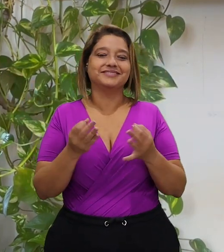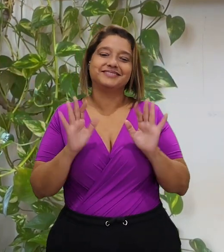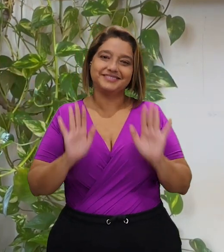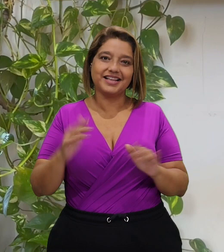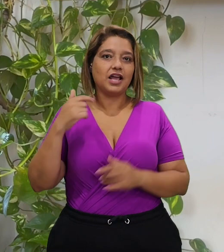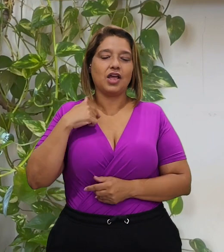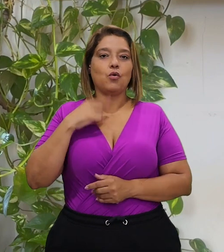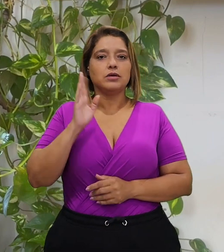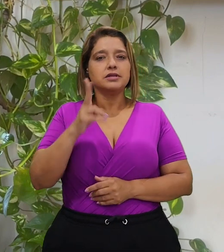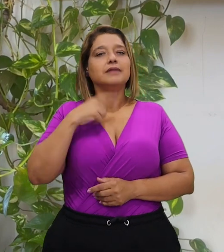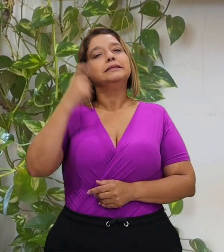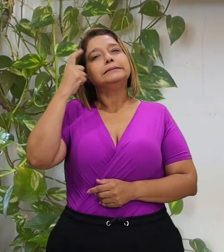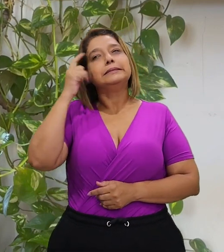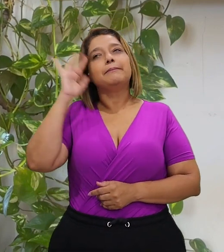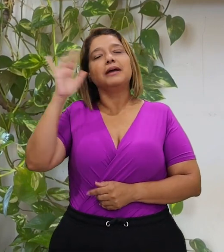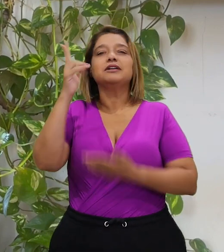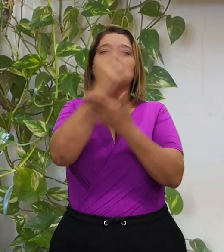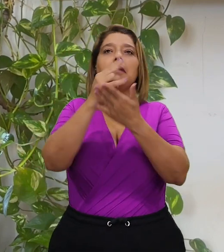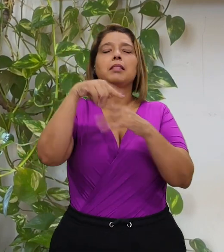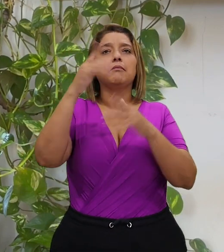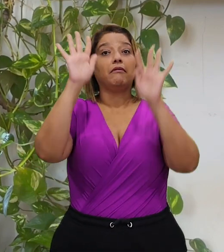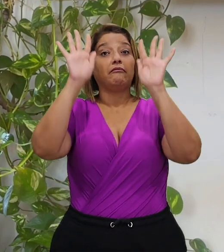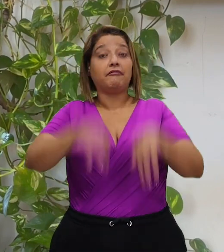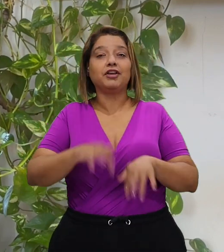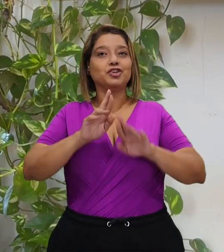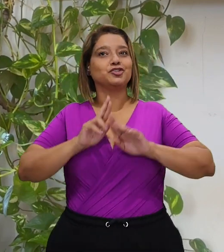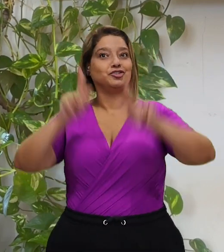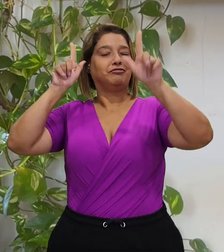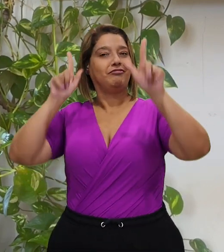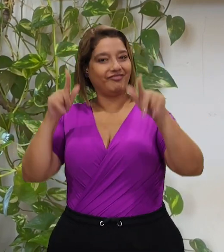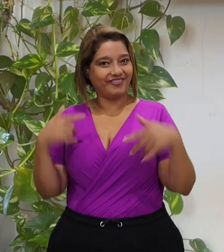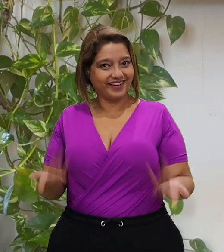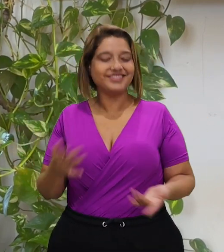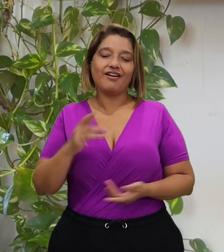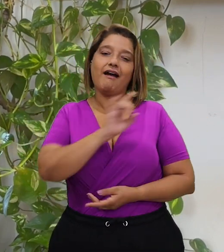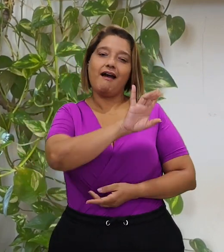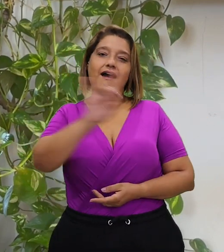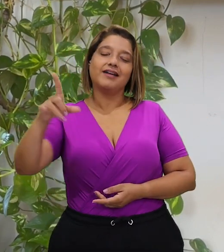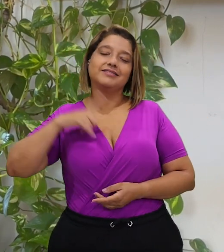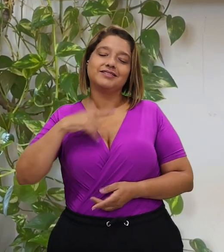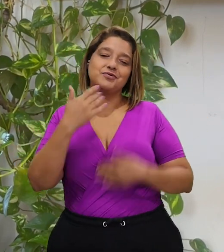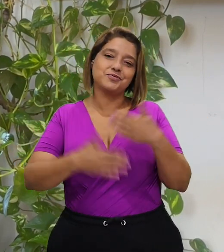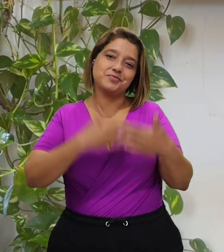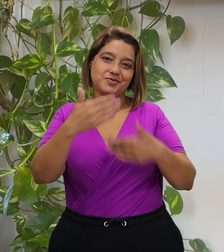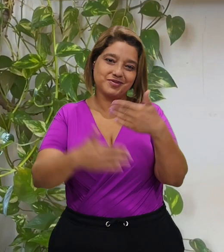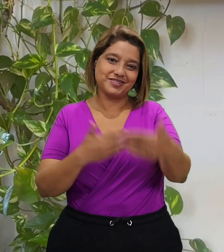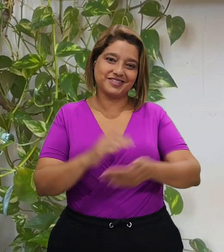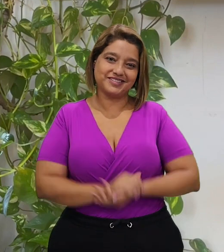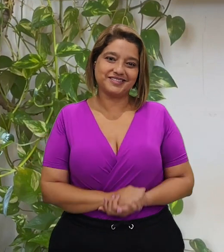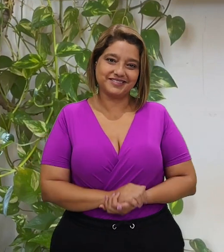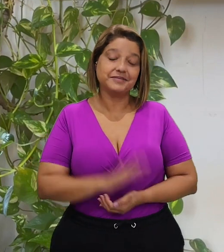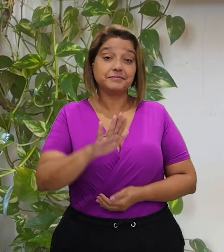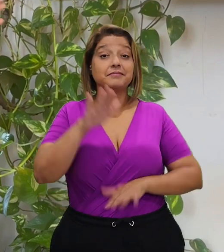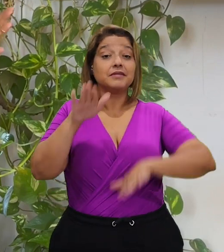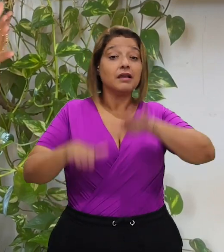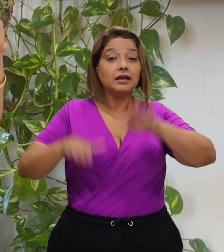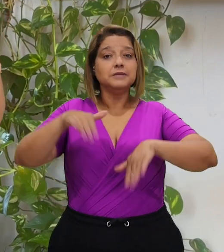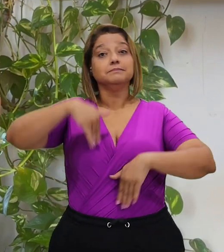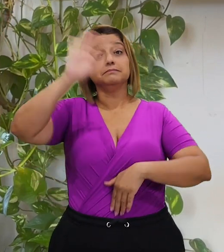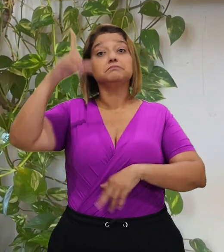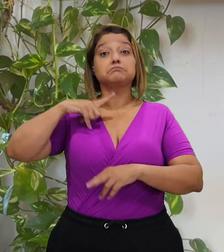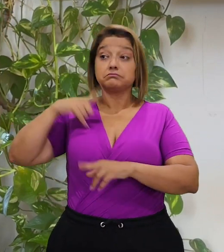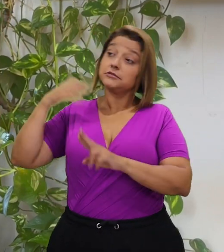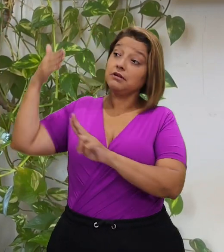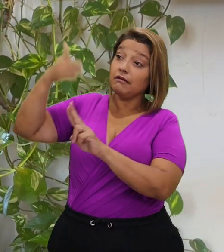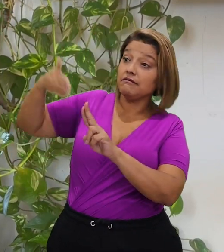processo vivo, essa interação, eu e a arte. Que na verdade é eu comigo mesmo, que é como se fosse lá o meu subconsciente me mostrando